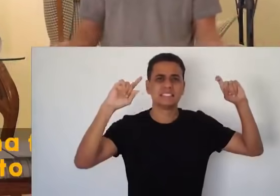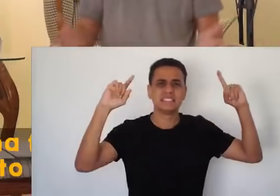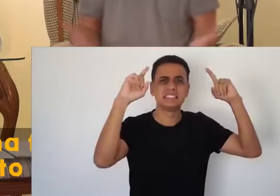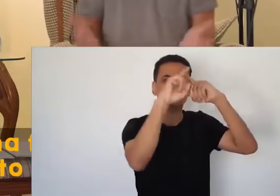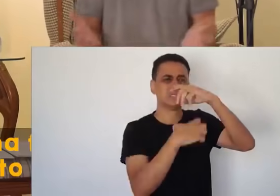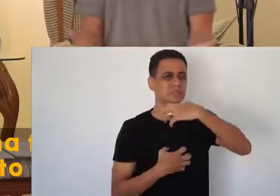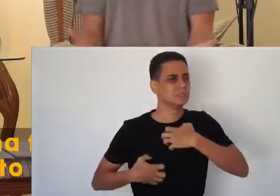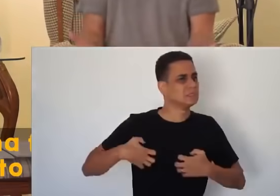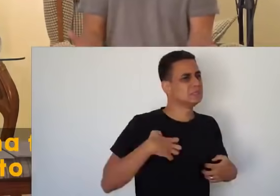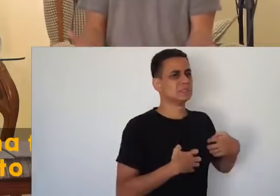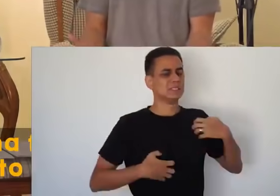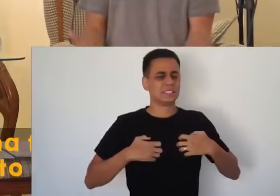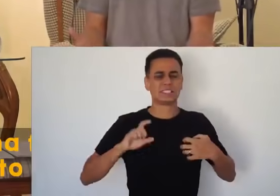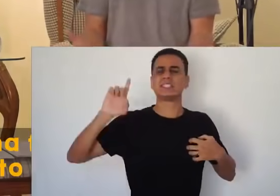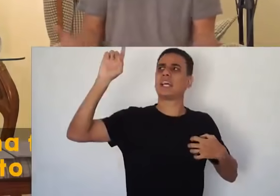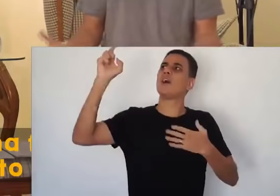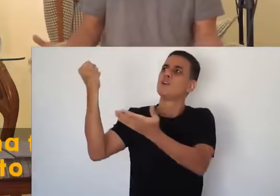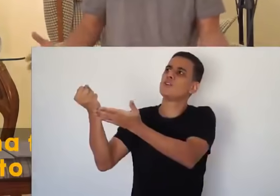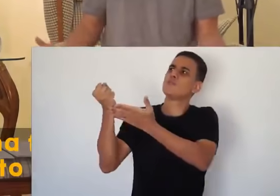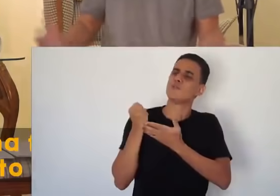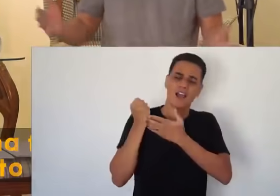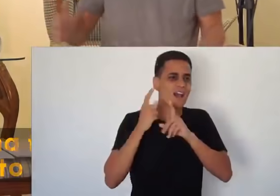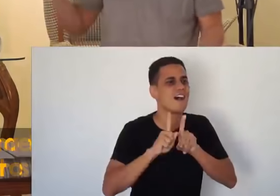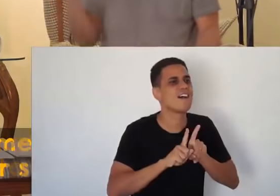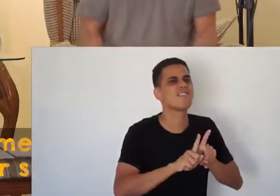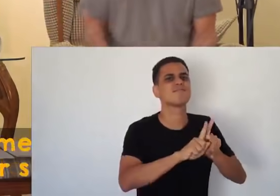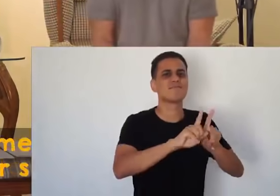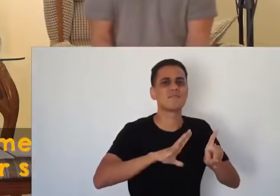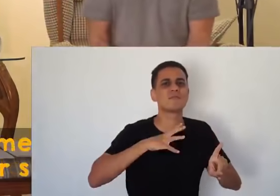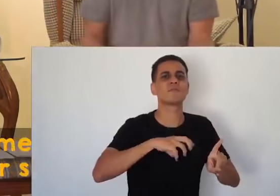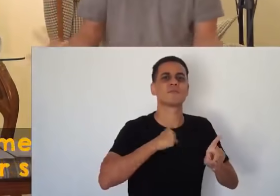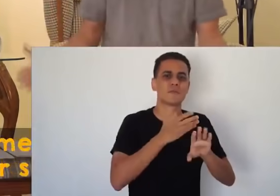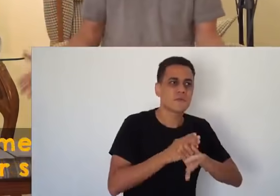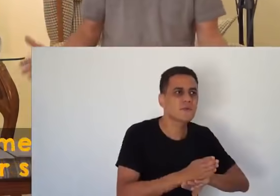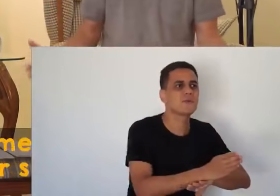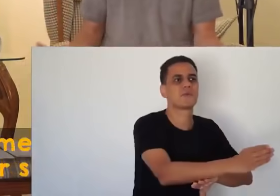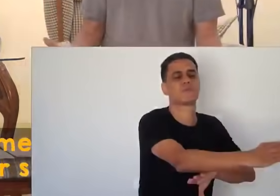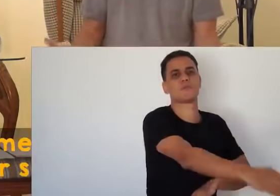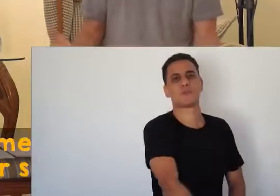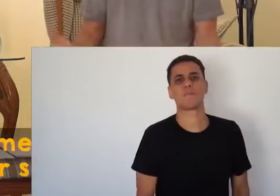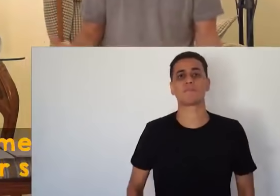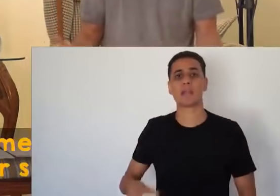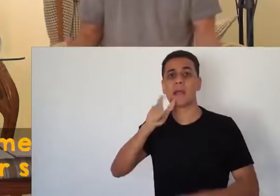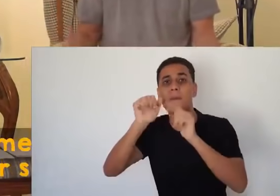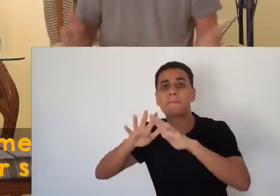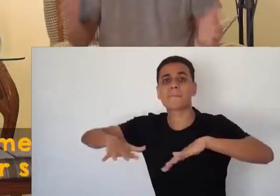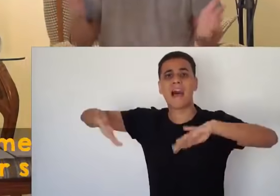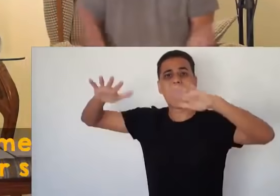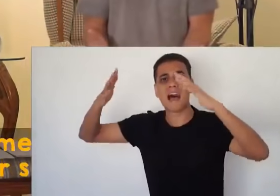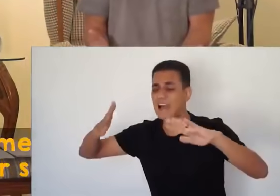fornalha, andando junto a mim. Haverá outro em meio às